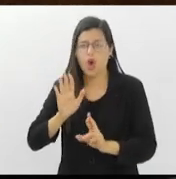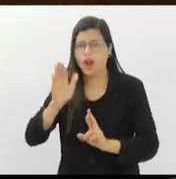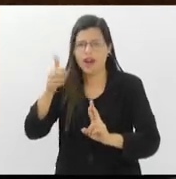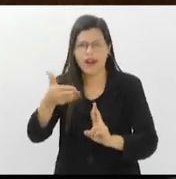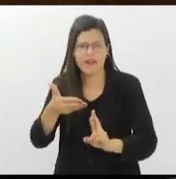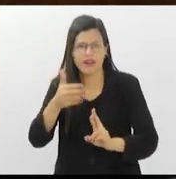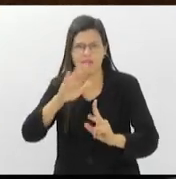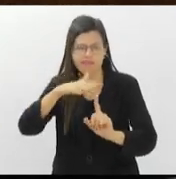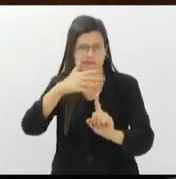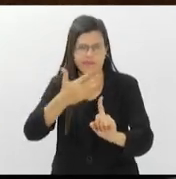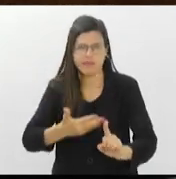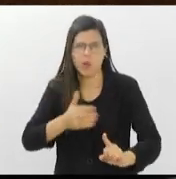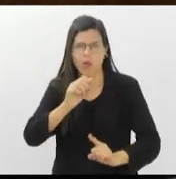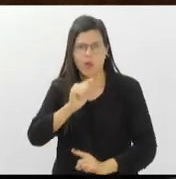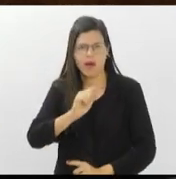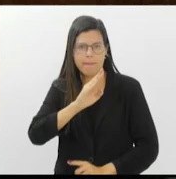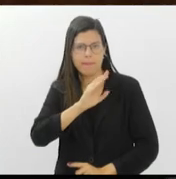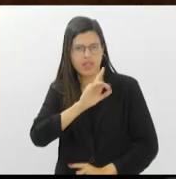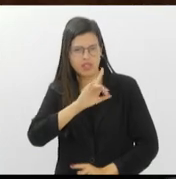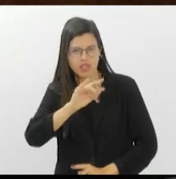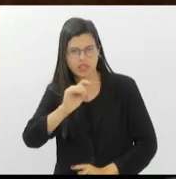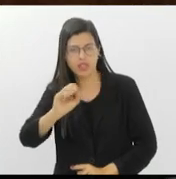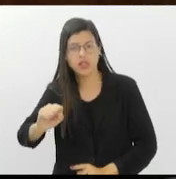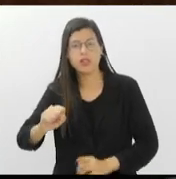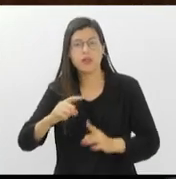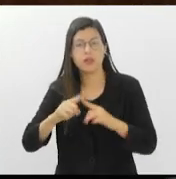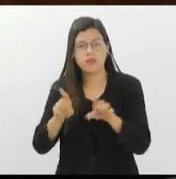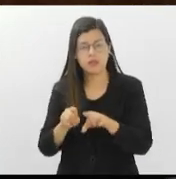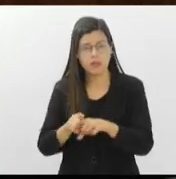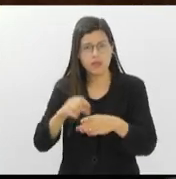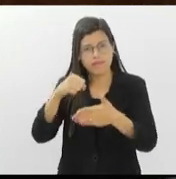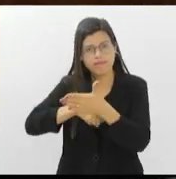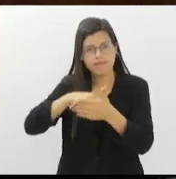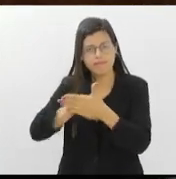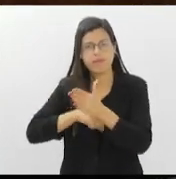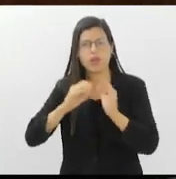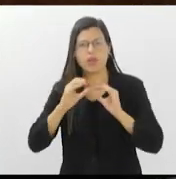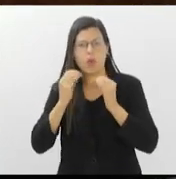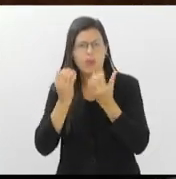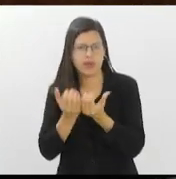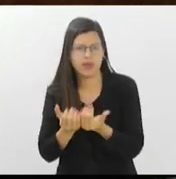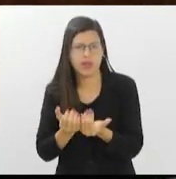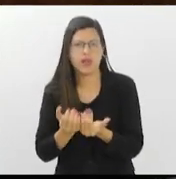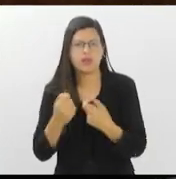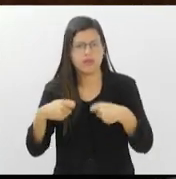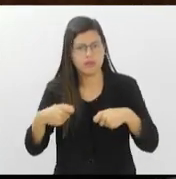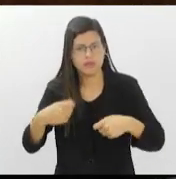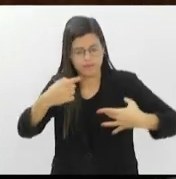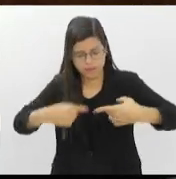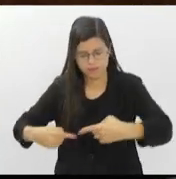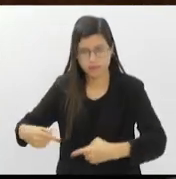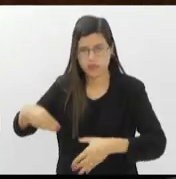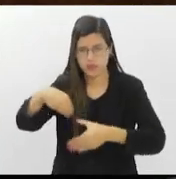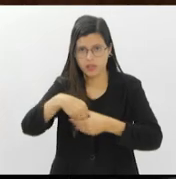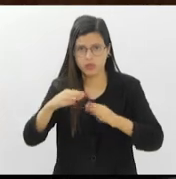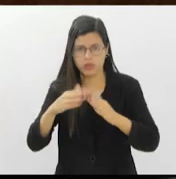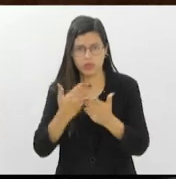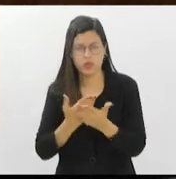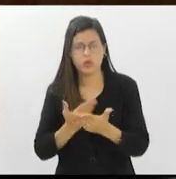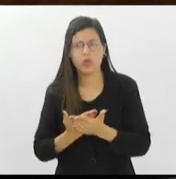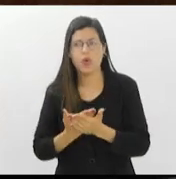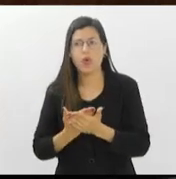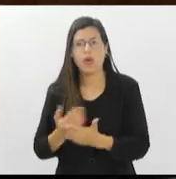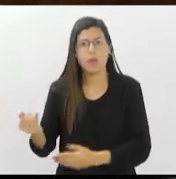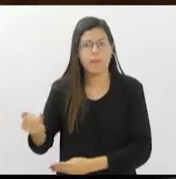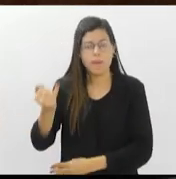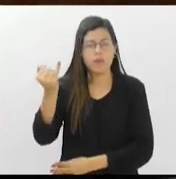quilombolas, é reconhecer a luta das comunidades. Isso tem que ser discutido nas escolas, na sociedade, porque é muito importante. Vossa Excelência, mais